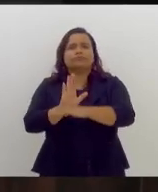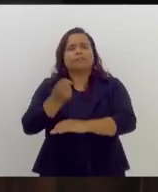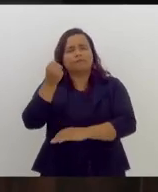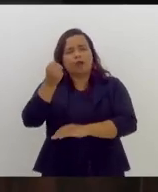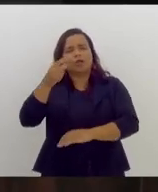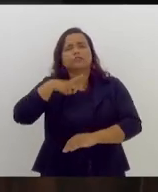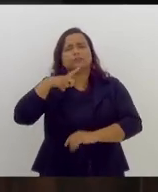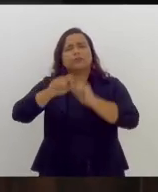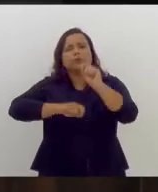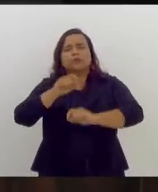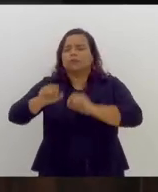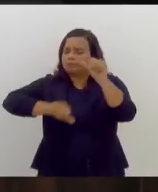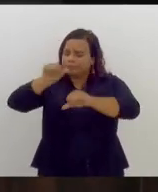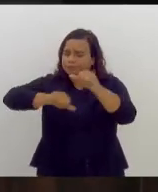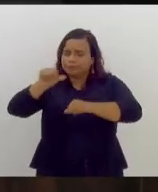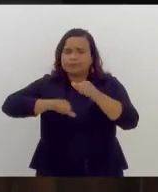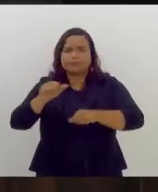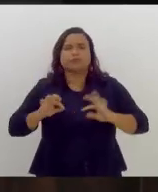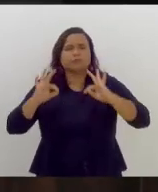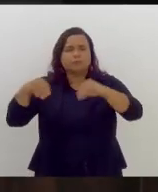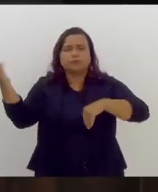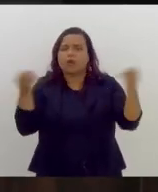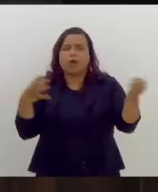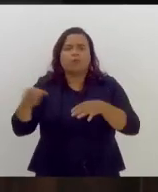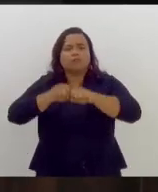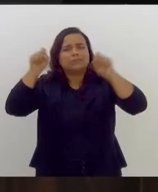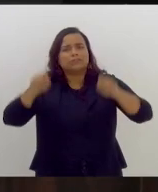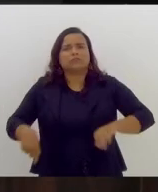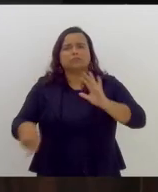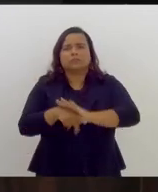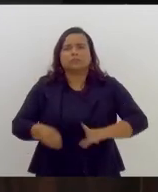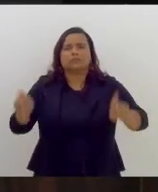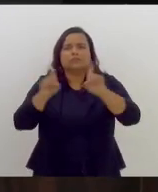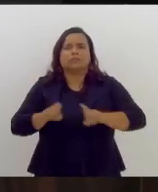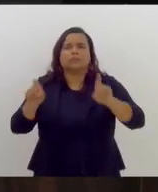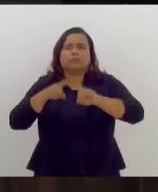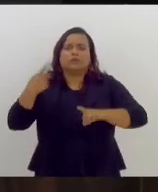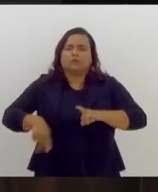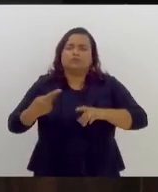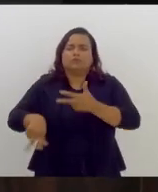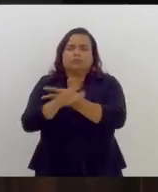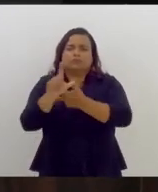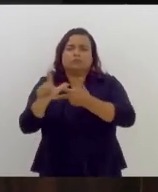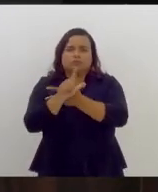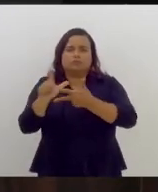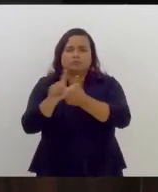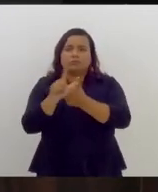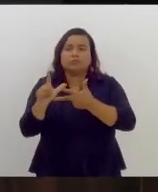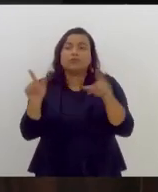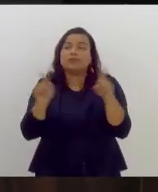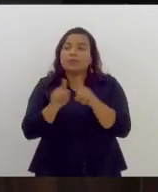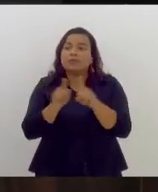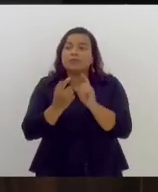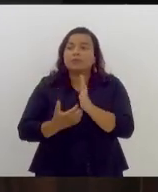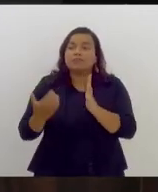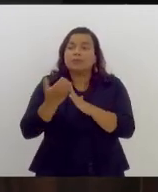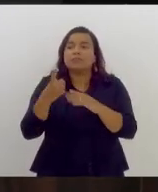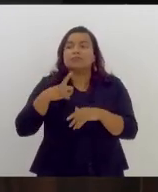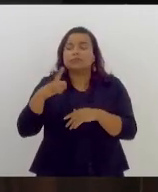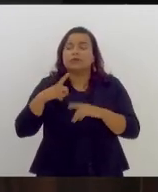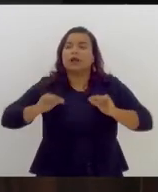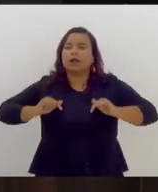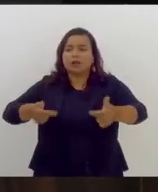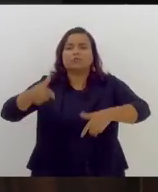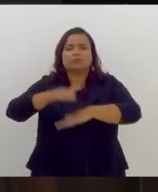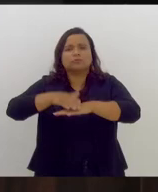significativa para modernizar todo o sistema de informática do Poder Legislativo. Além de sua